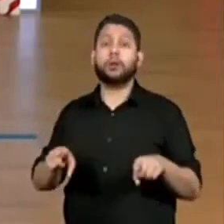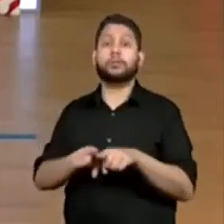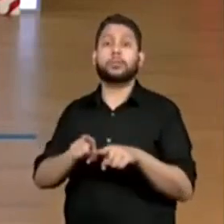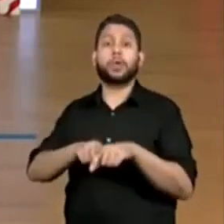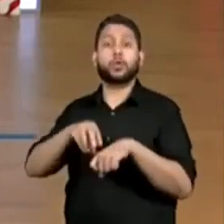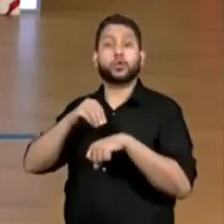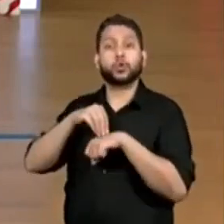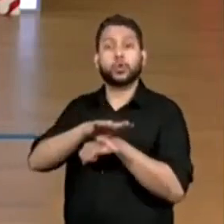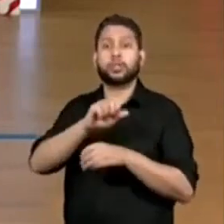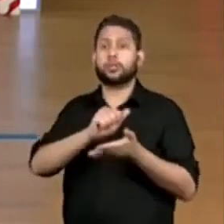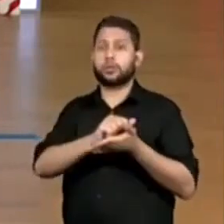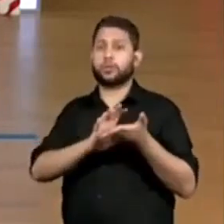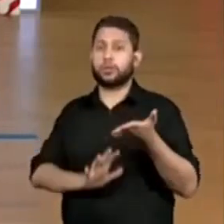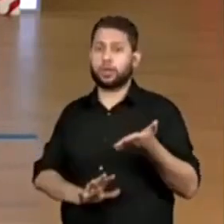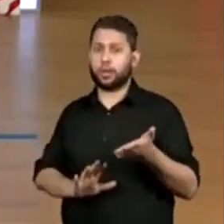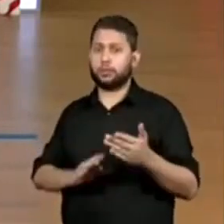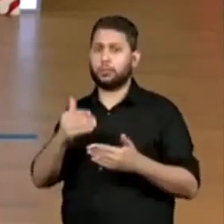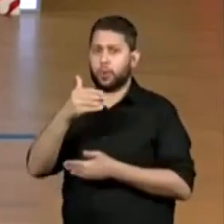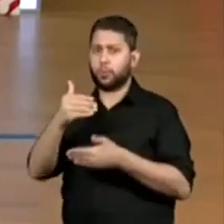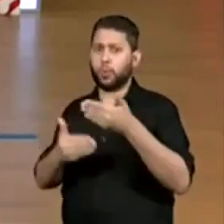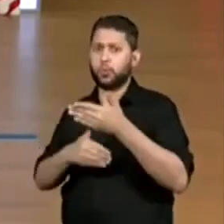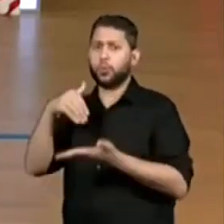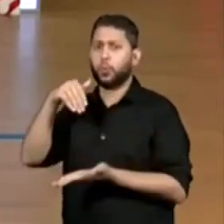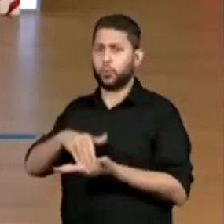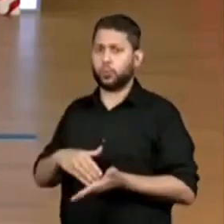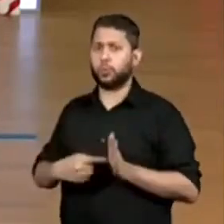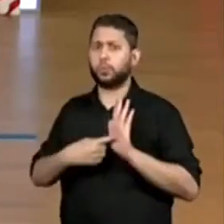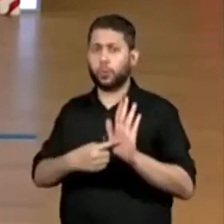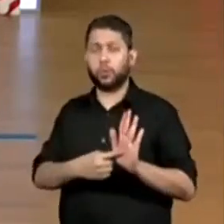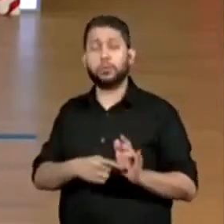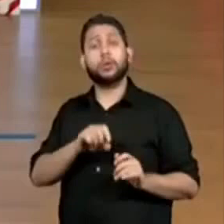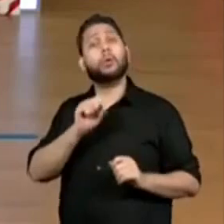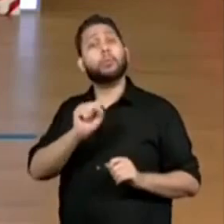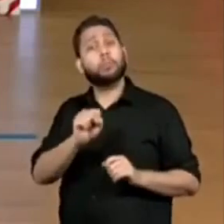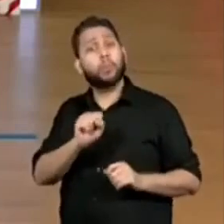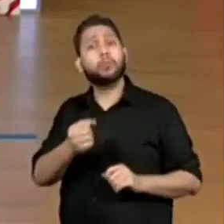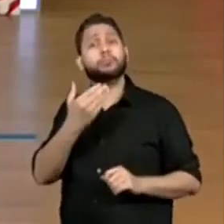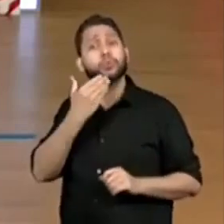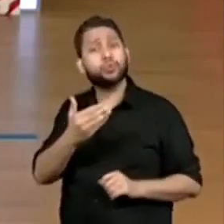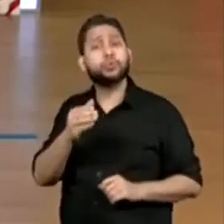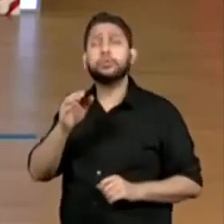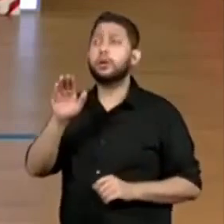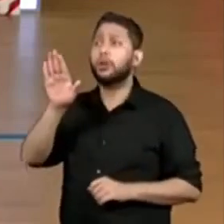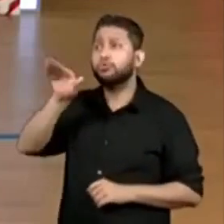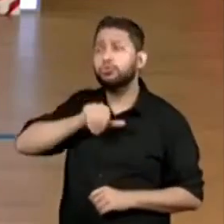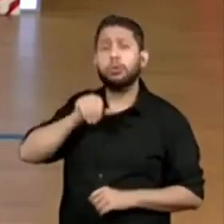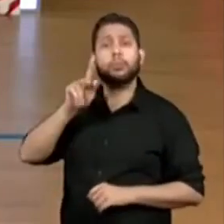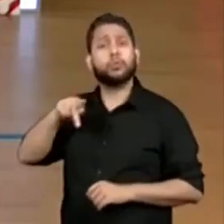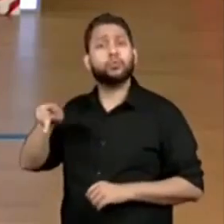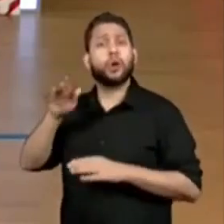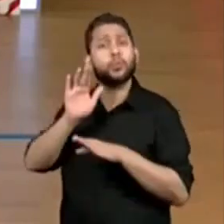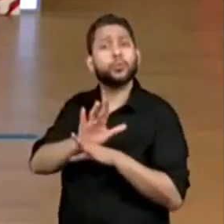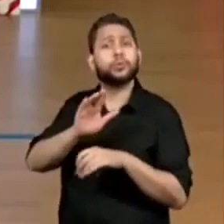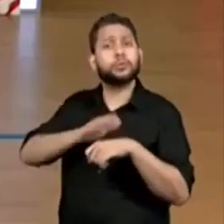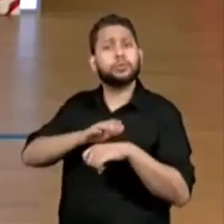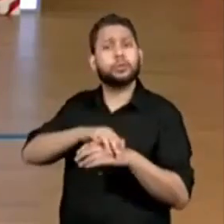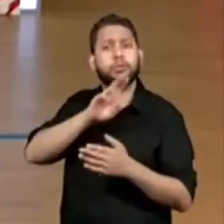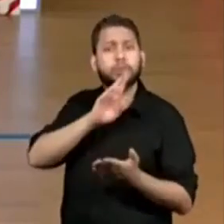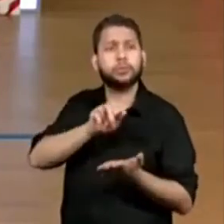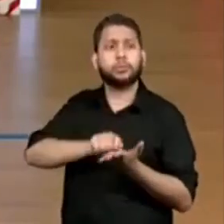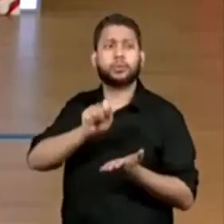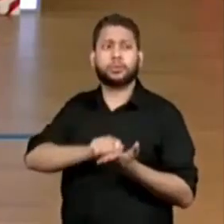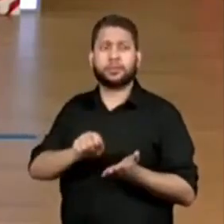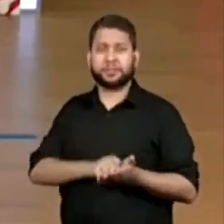sugestão de atividades vai aparecer lá no final e é legal que vocês peça orientações para os professores para fazer e